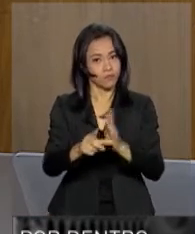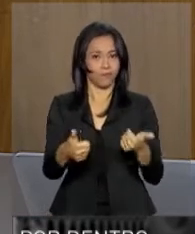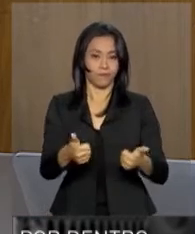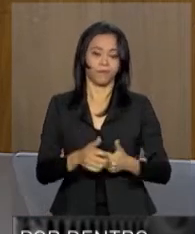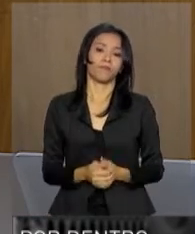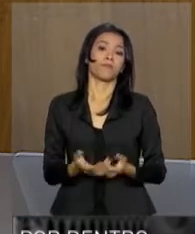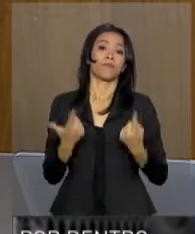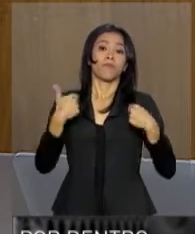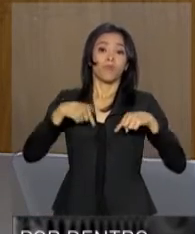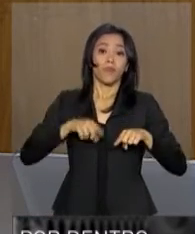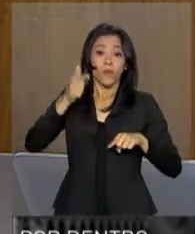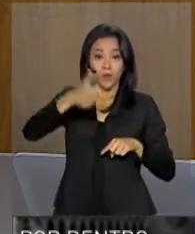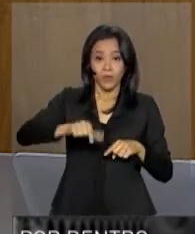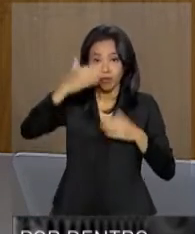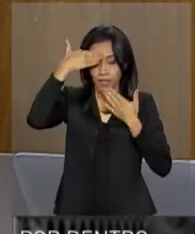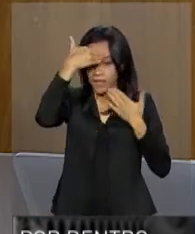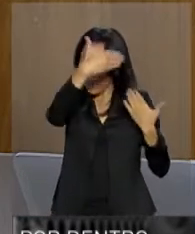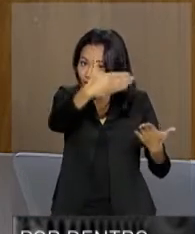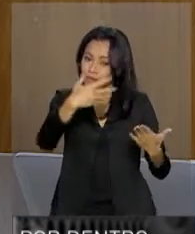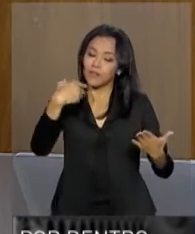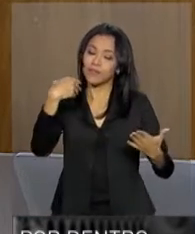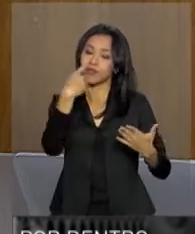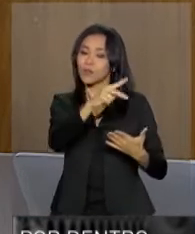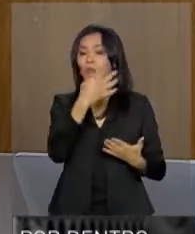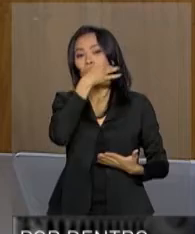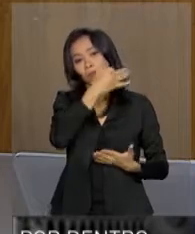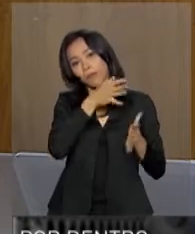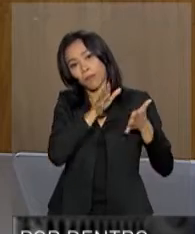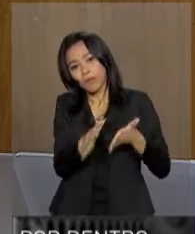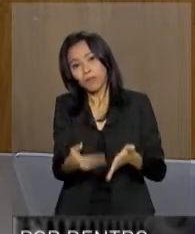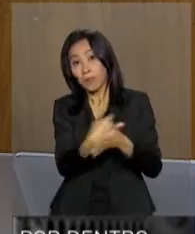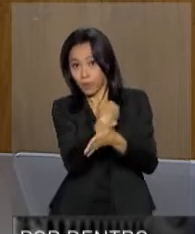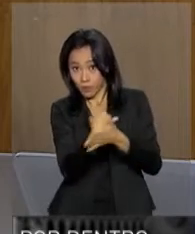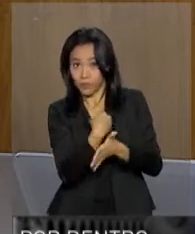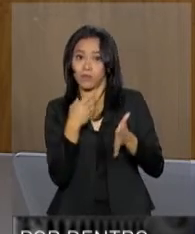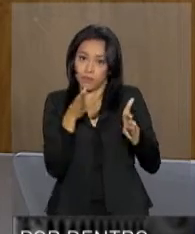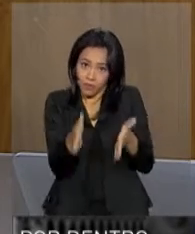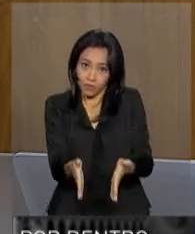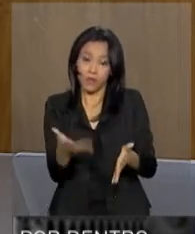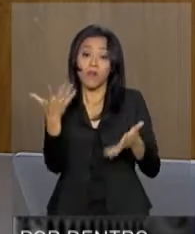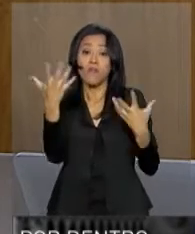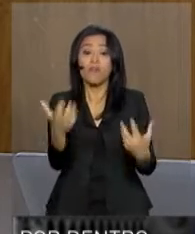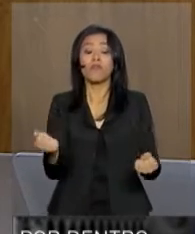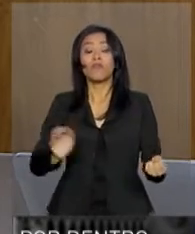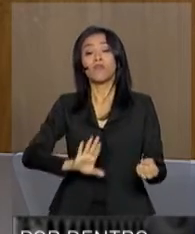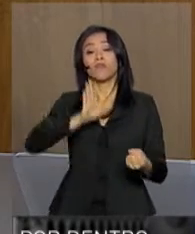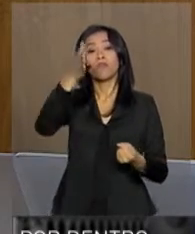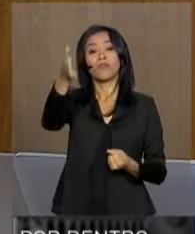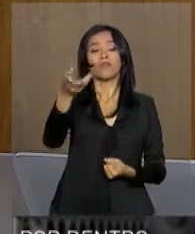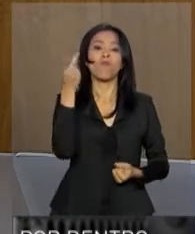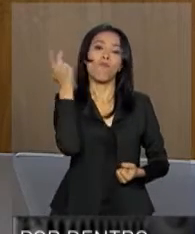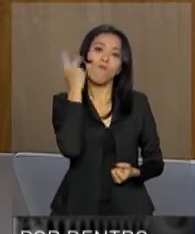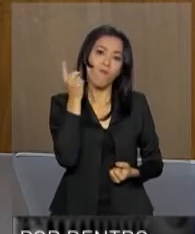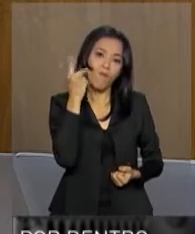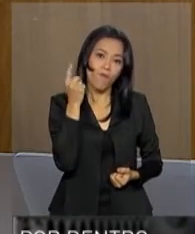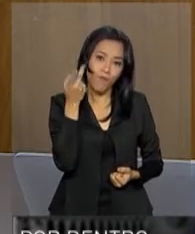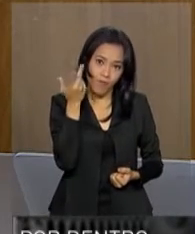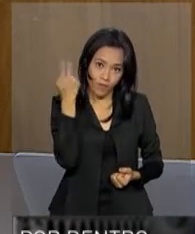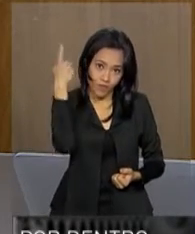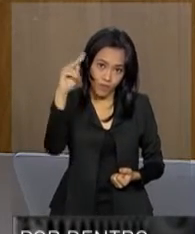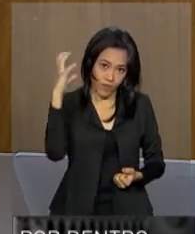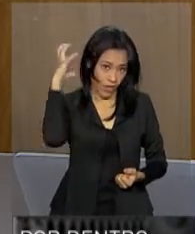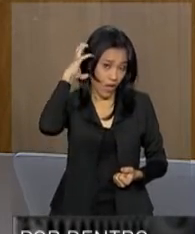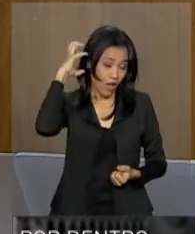de curitiba muito obrigada pela sua participação nós vamos agora ao ceará da rádio tribuna bandnews fm de fortaleza